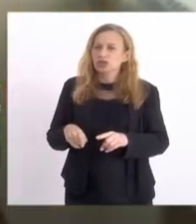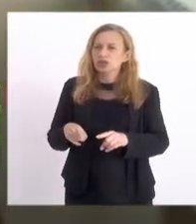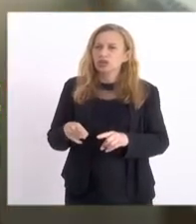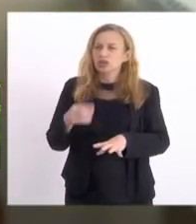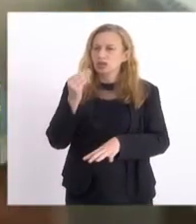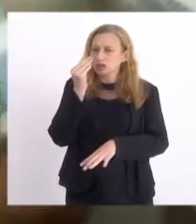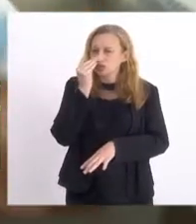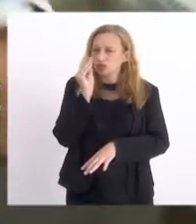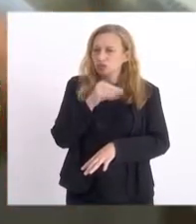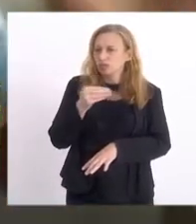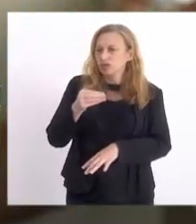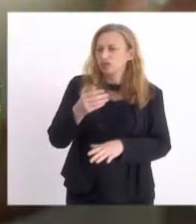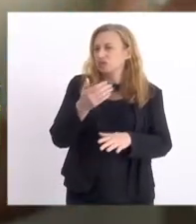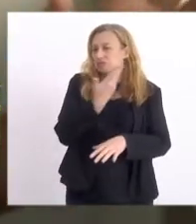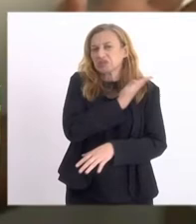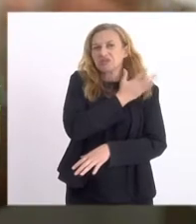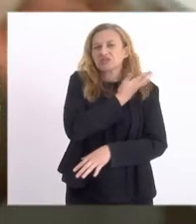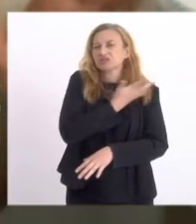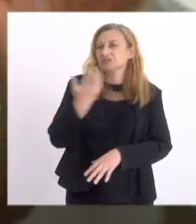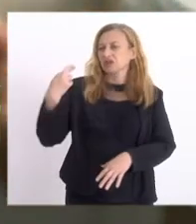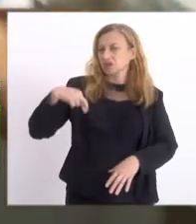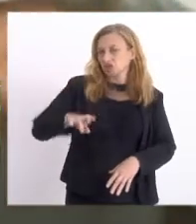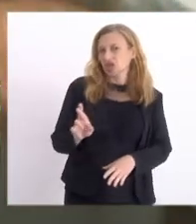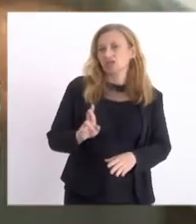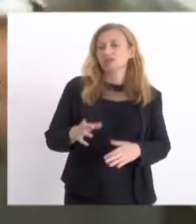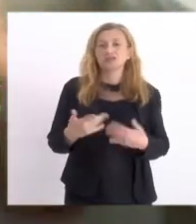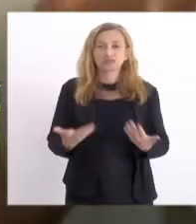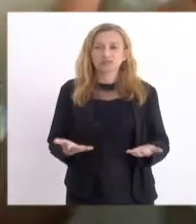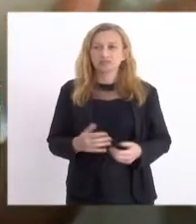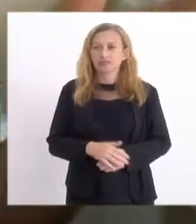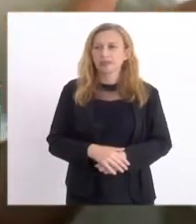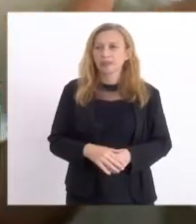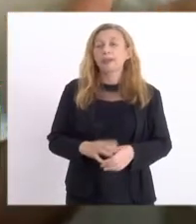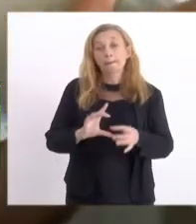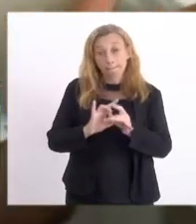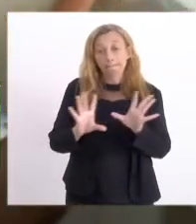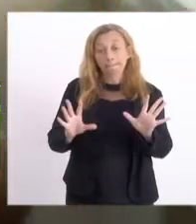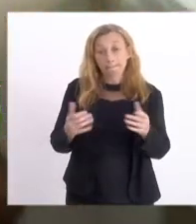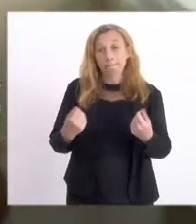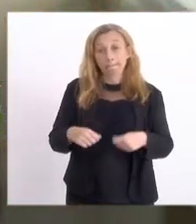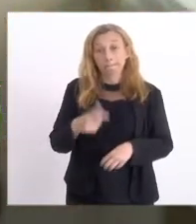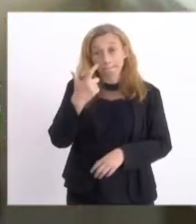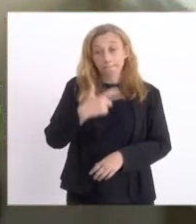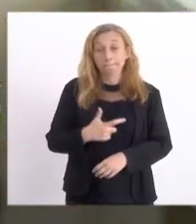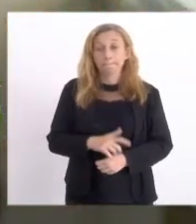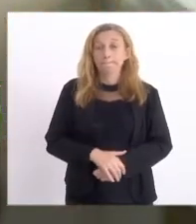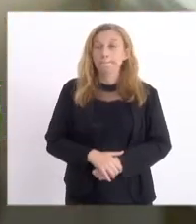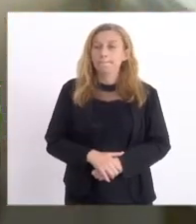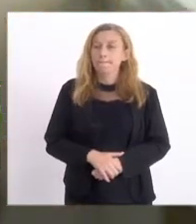religiosa, de qualquer credo, senão nós não somos livres. Porque